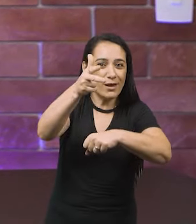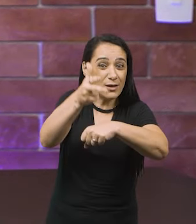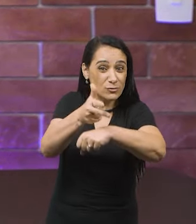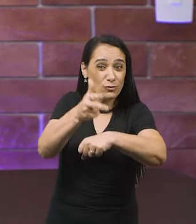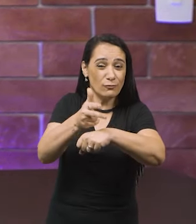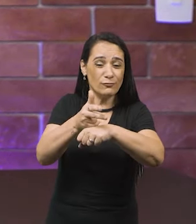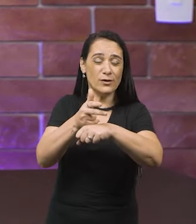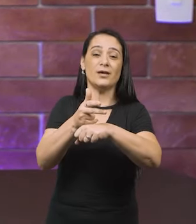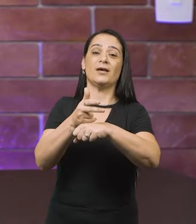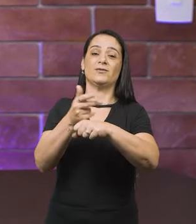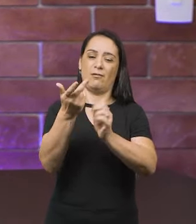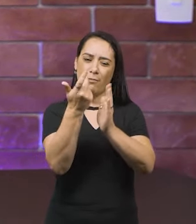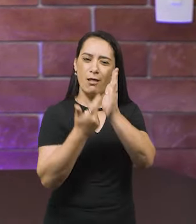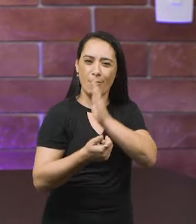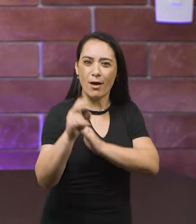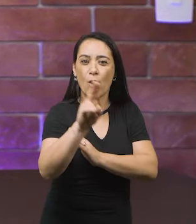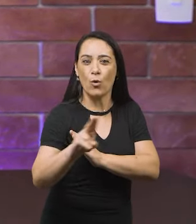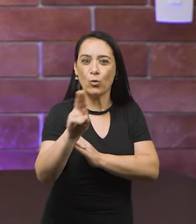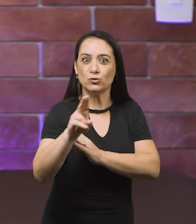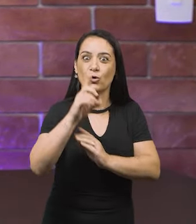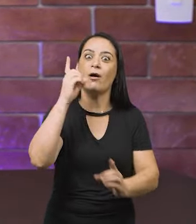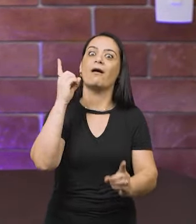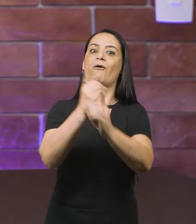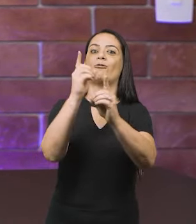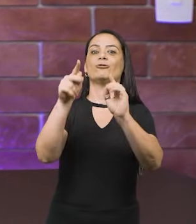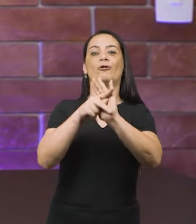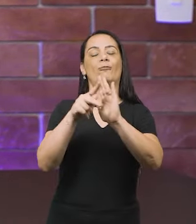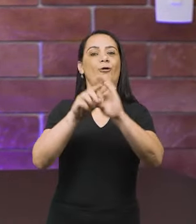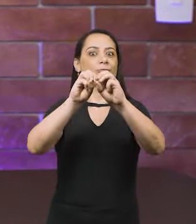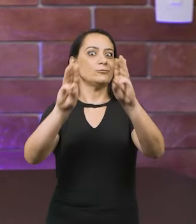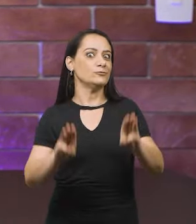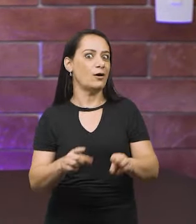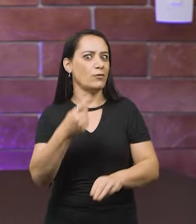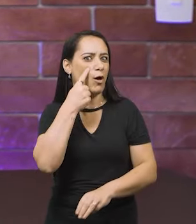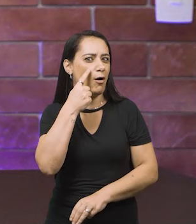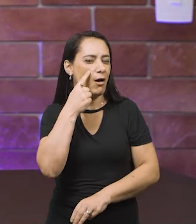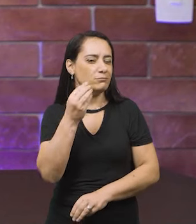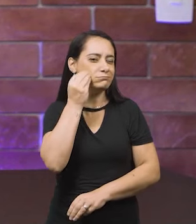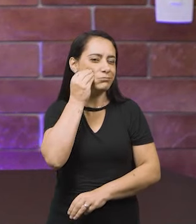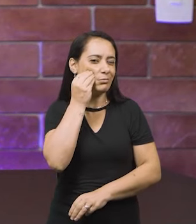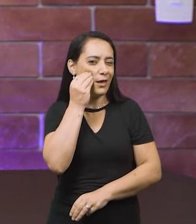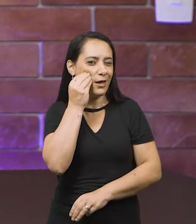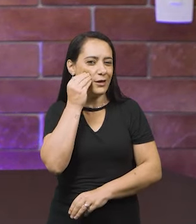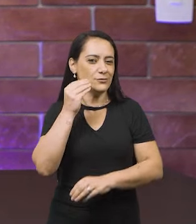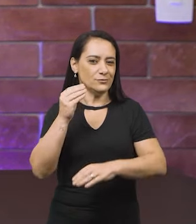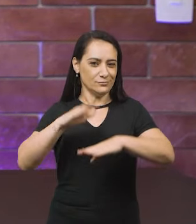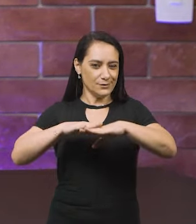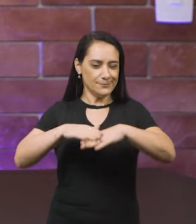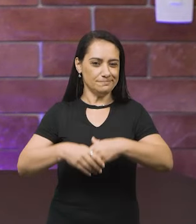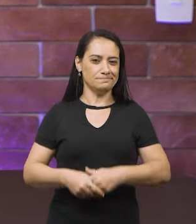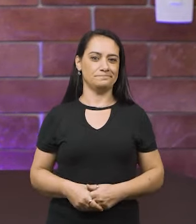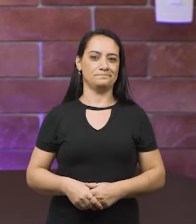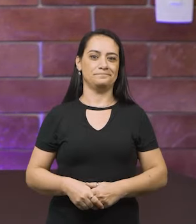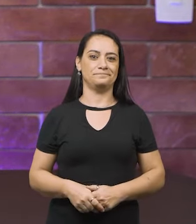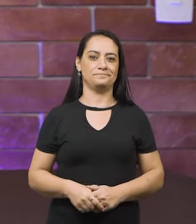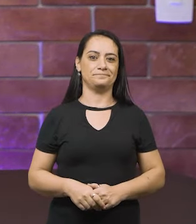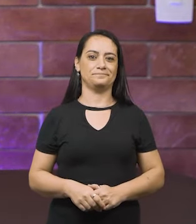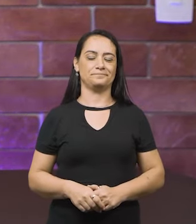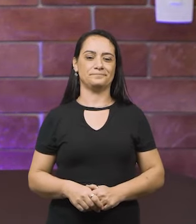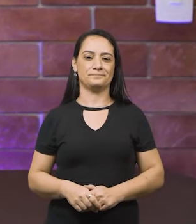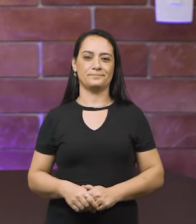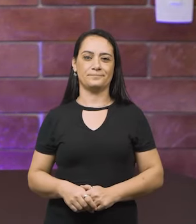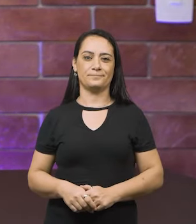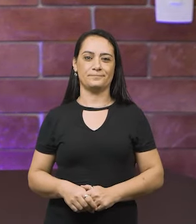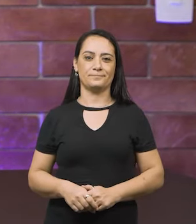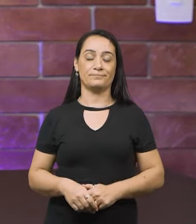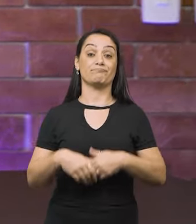as imagens que usamos lá no começo do vídeo foram encontradas no Adobe Stock, por exemplo. Vamos fazer alguns testes? Bora